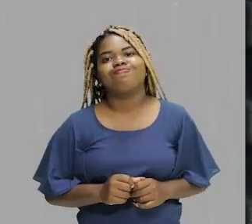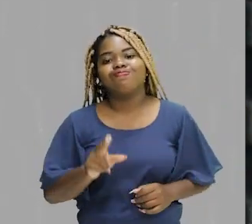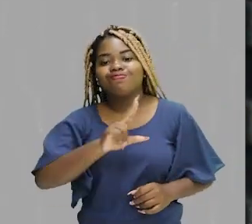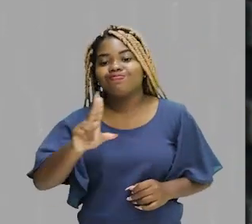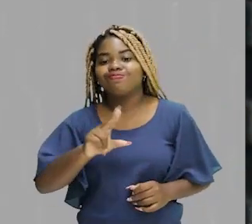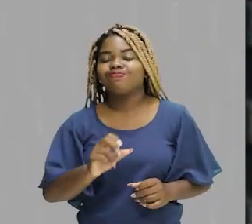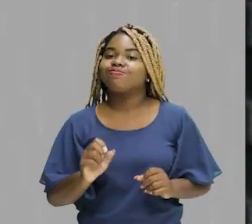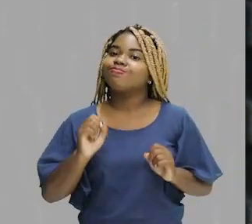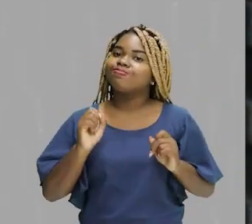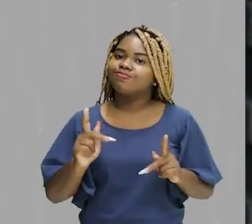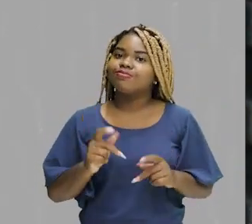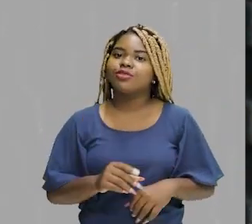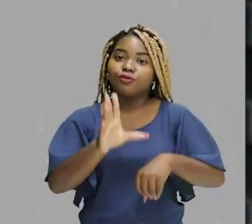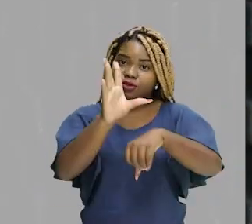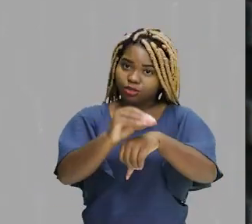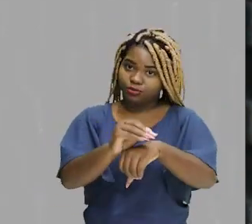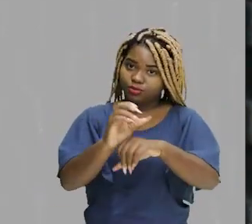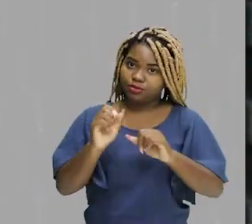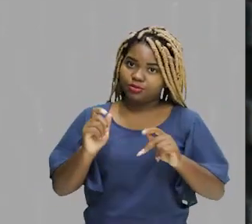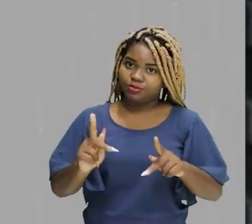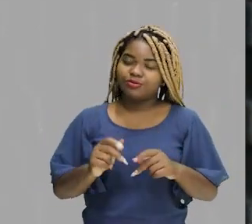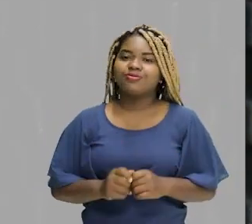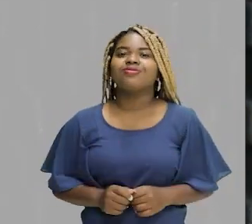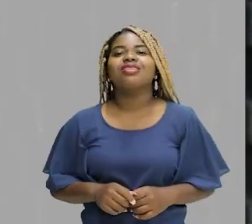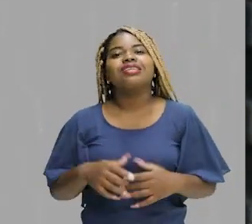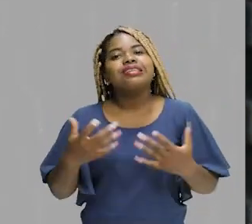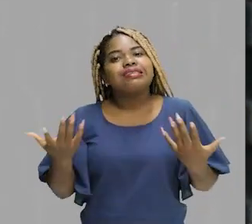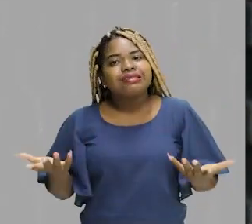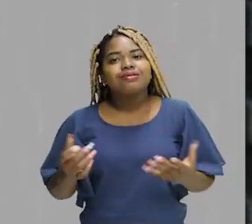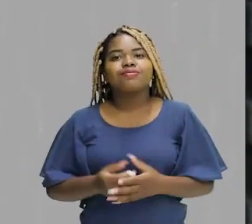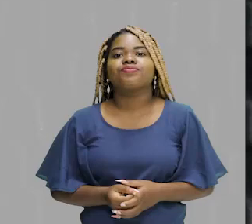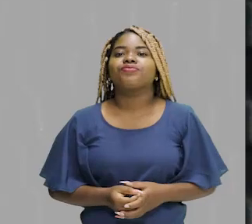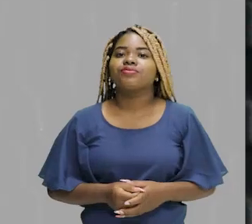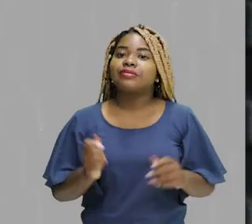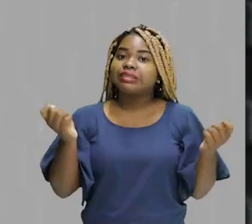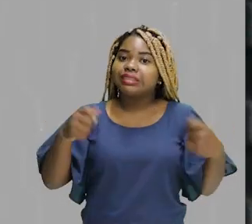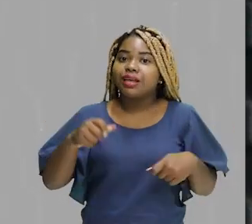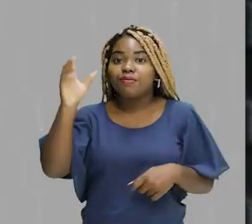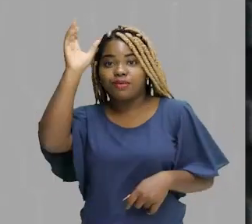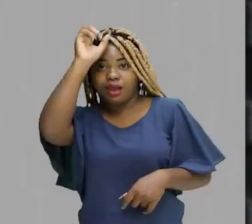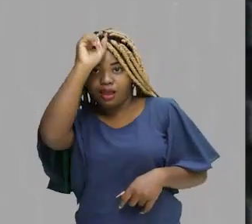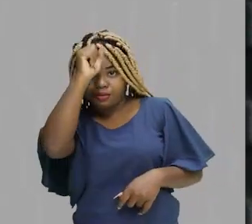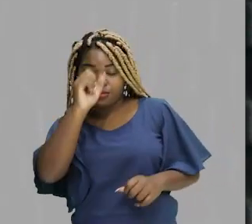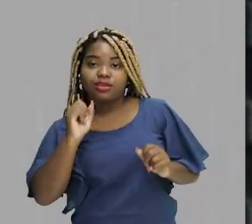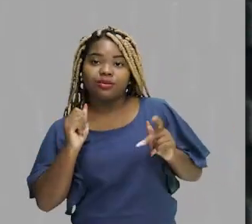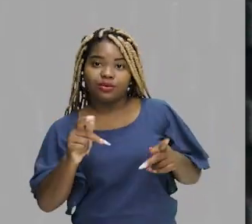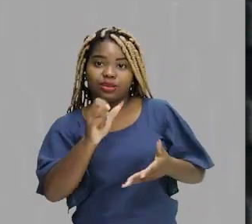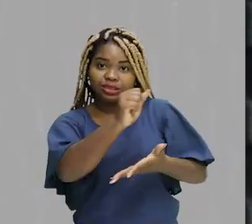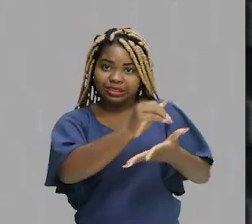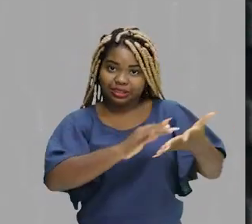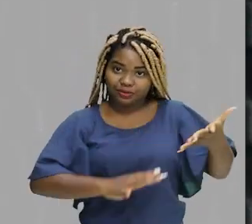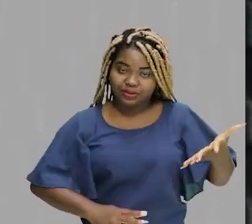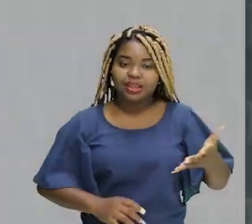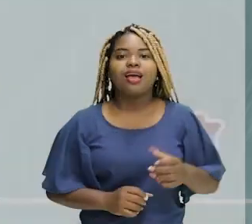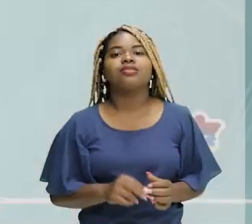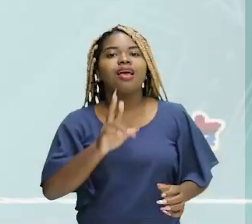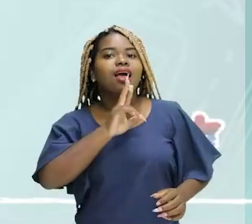sais. Então, faço o print da tela, com isso a gente vai conseguir resolver os diversos exercícios.